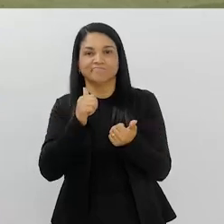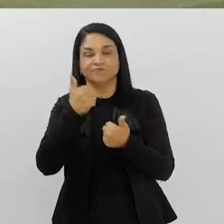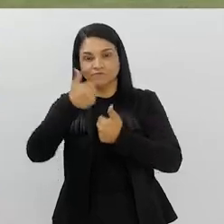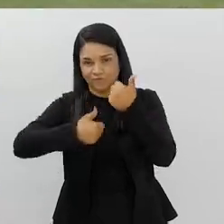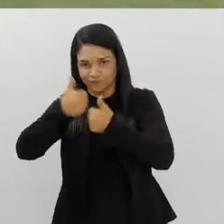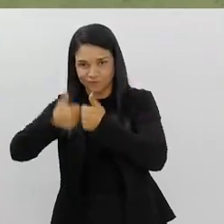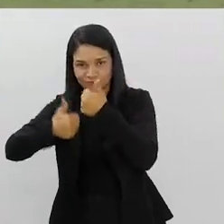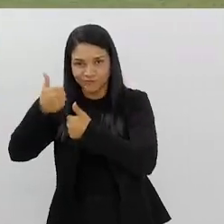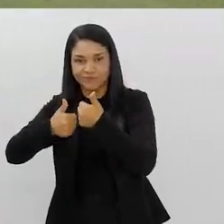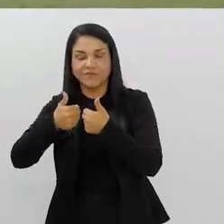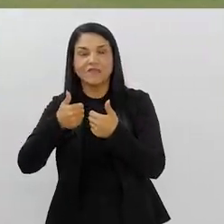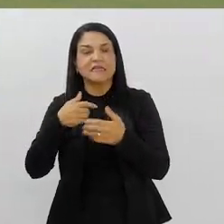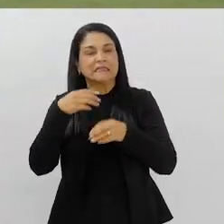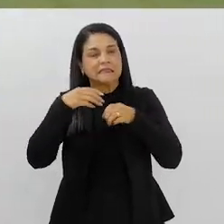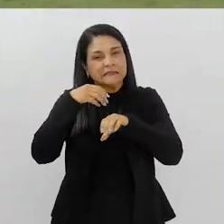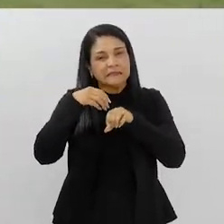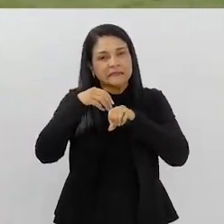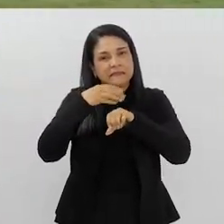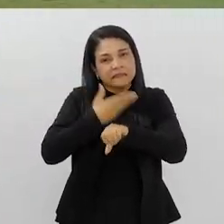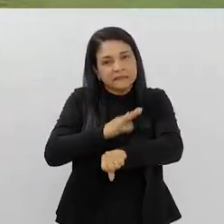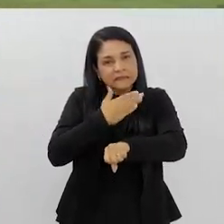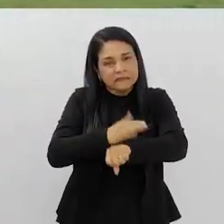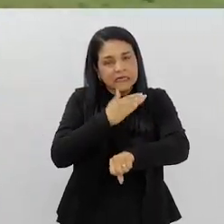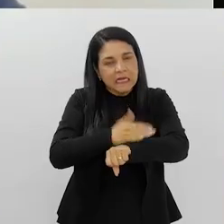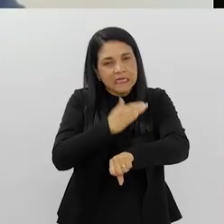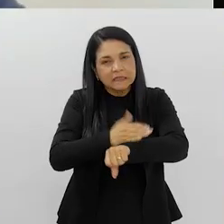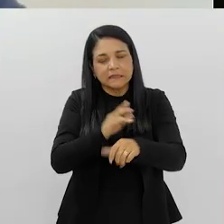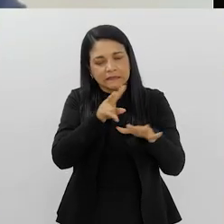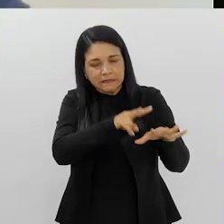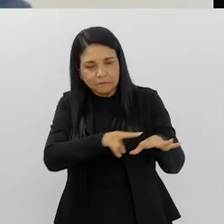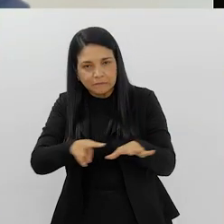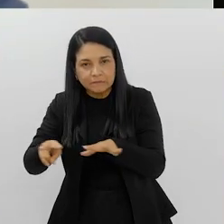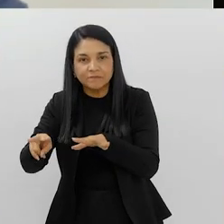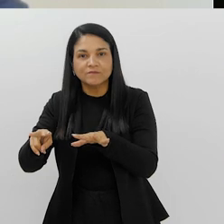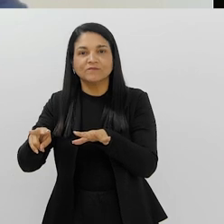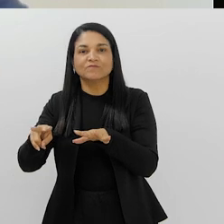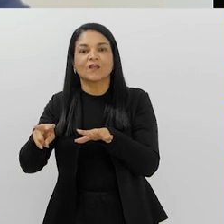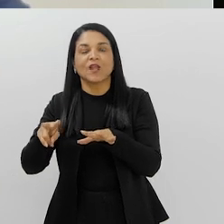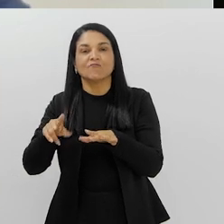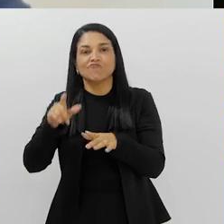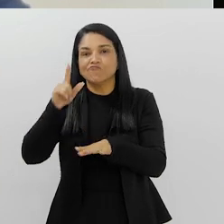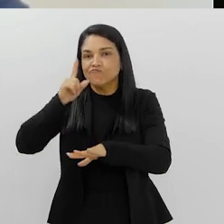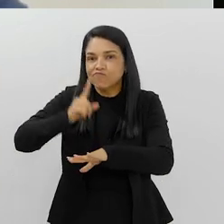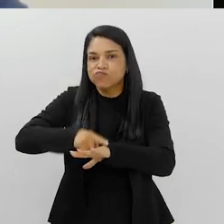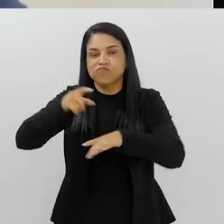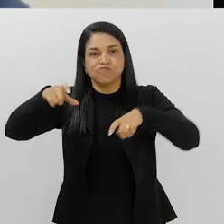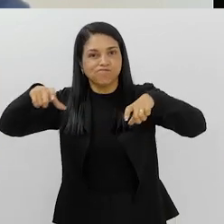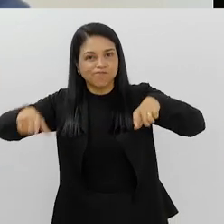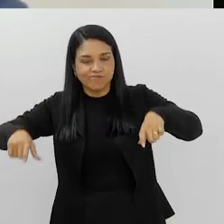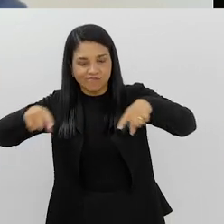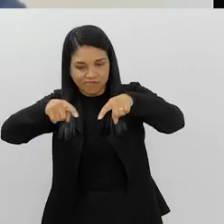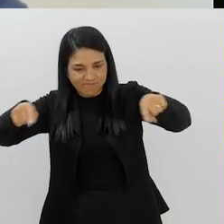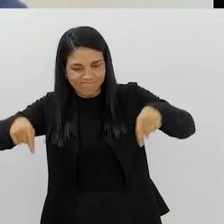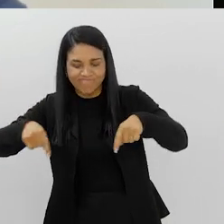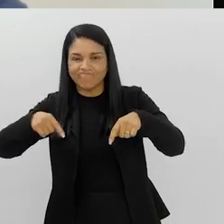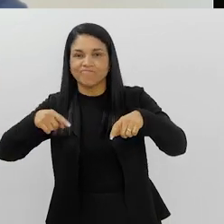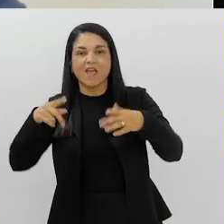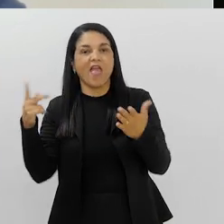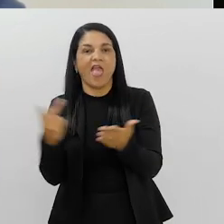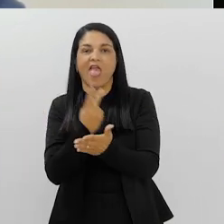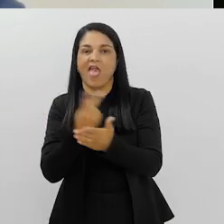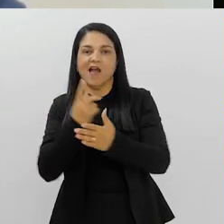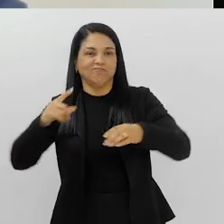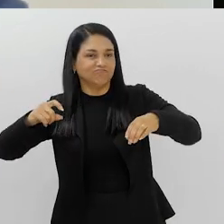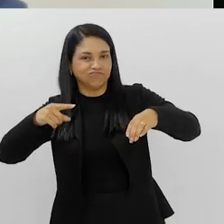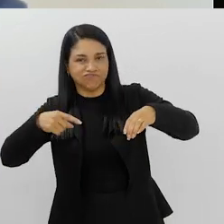cara que treina a semana toda, 10, 20 pênaltis por semana, no, faz todo, chega no jogo e erra, acontece, né. Eu tenho aqui, por exemplo, o